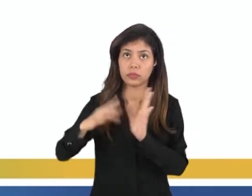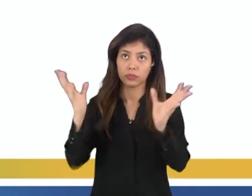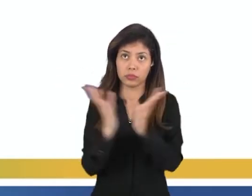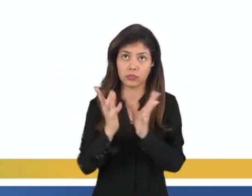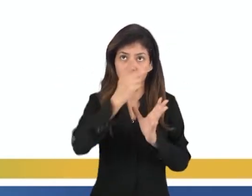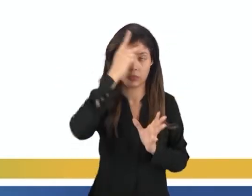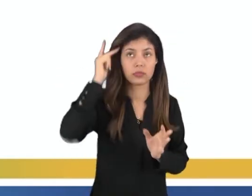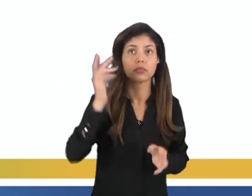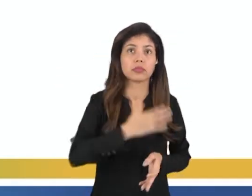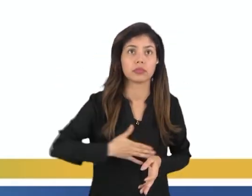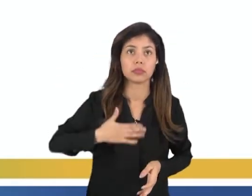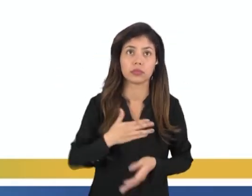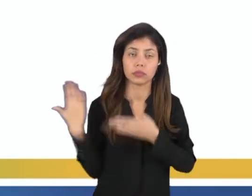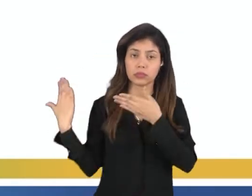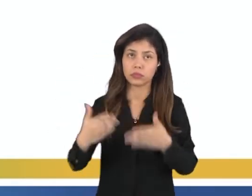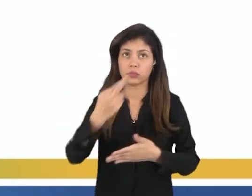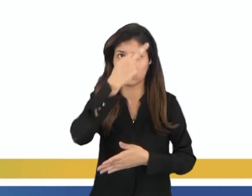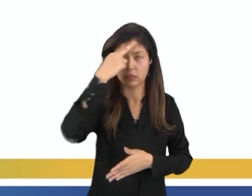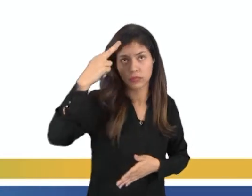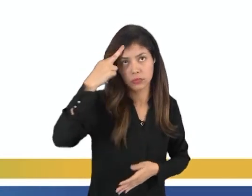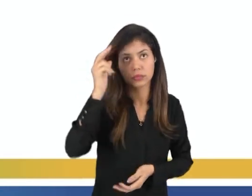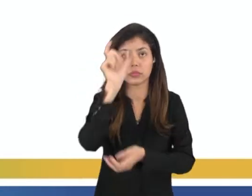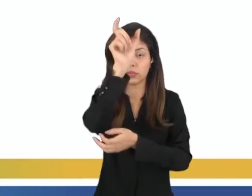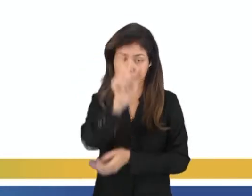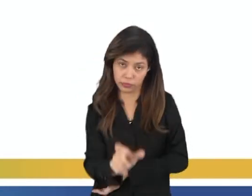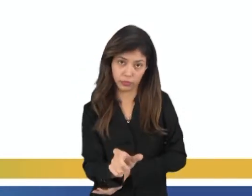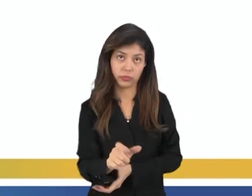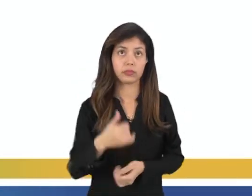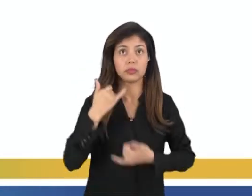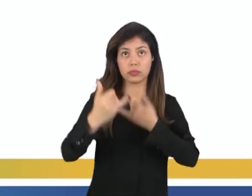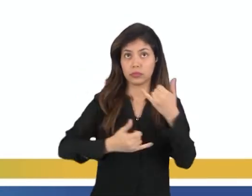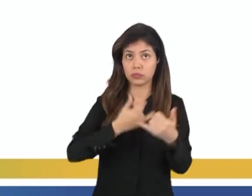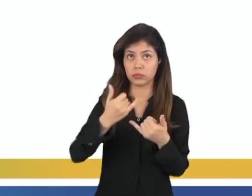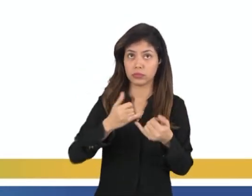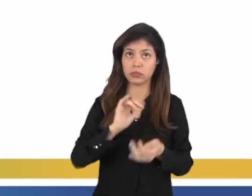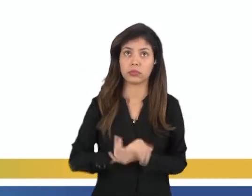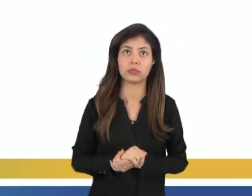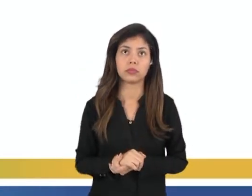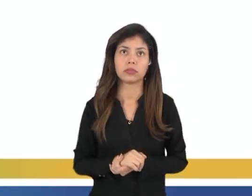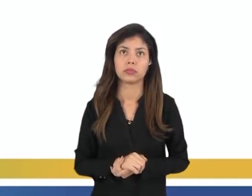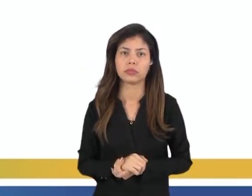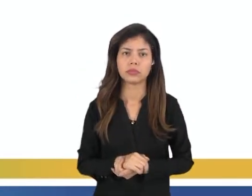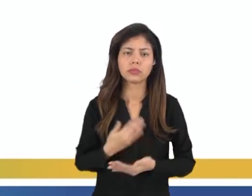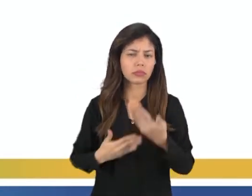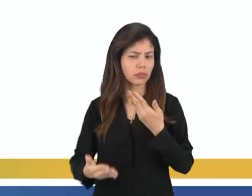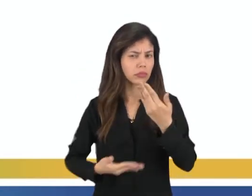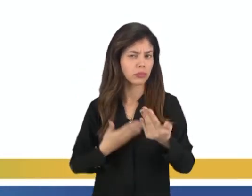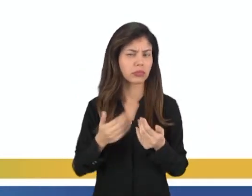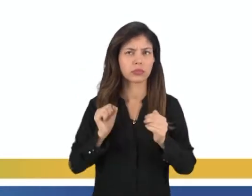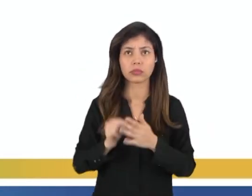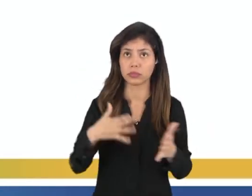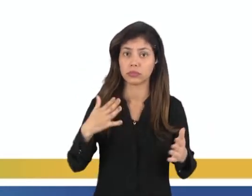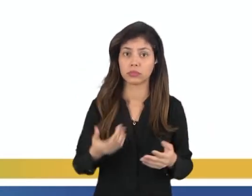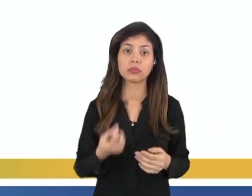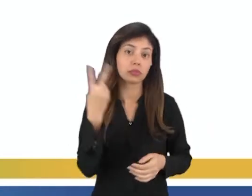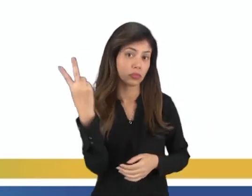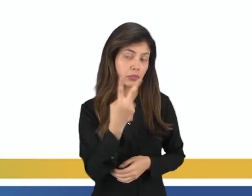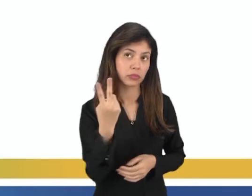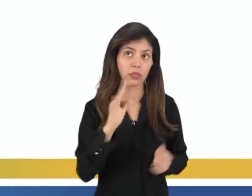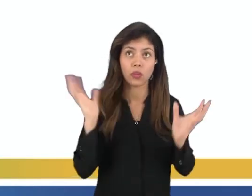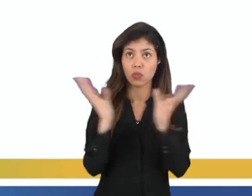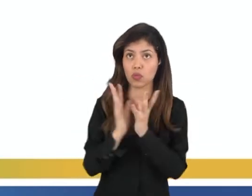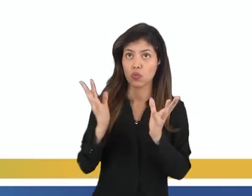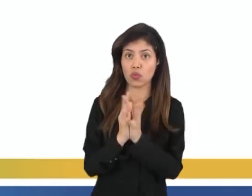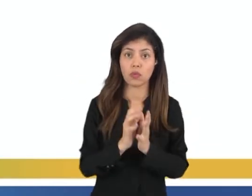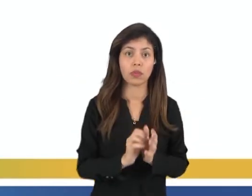grupo de pessoas que gostam de determinada história, personagem ou jogo, e interagem ativamente entre eles. São os grupos